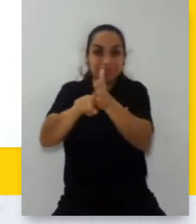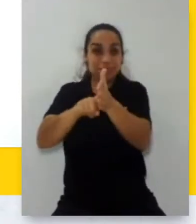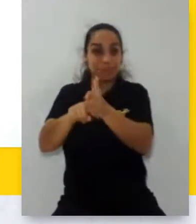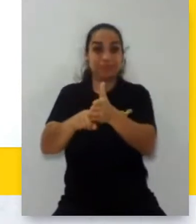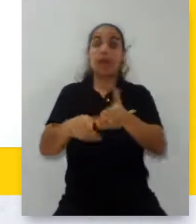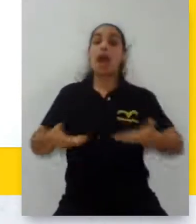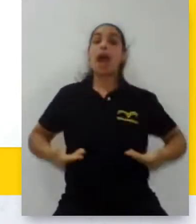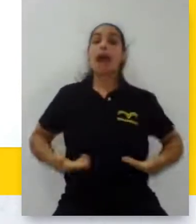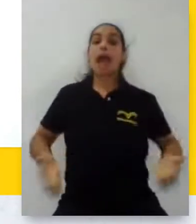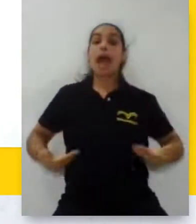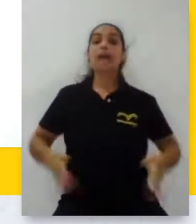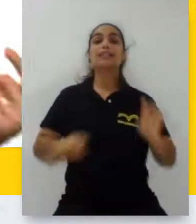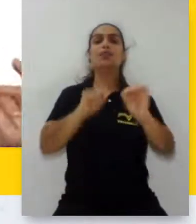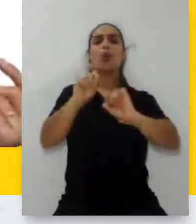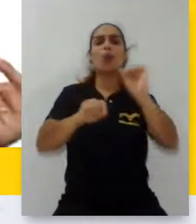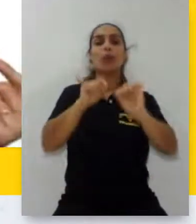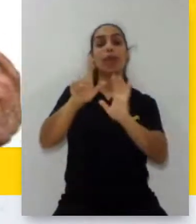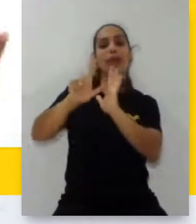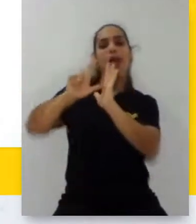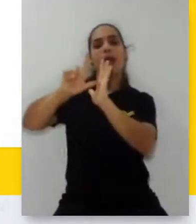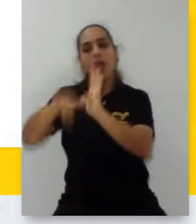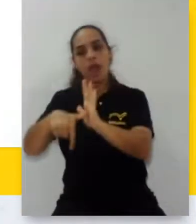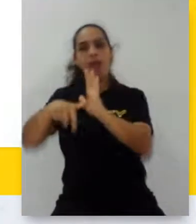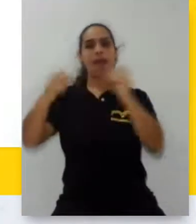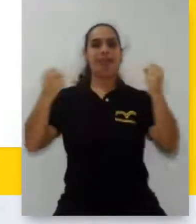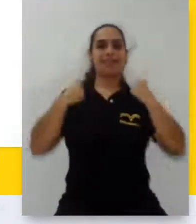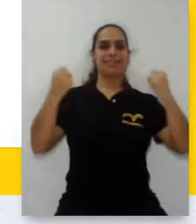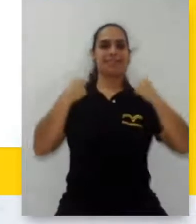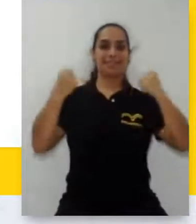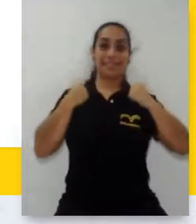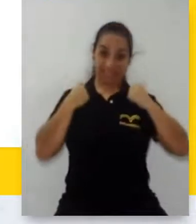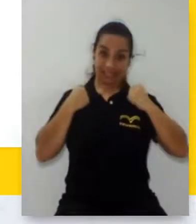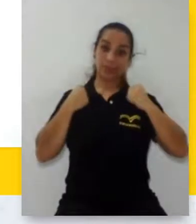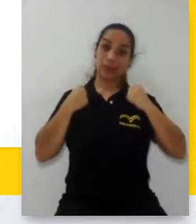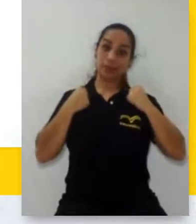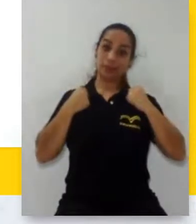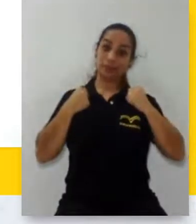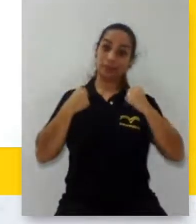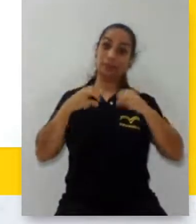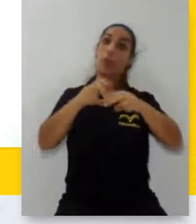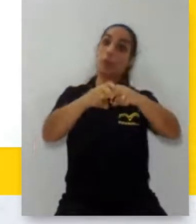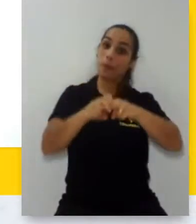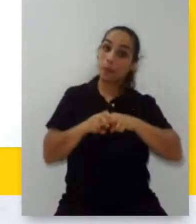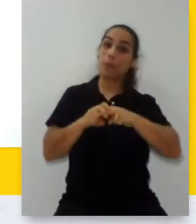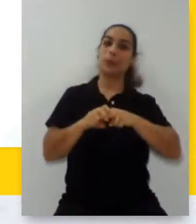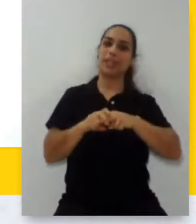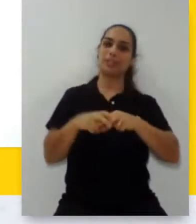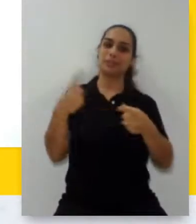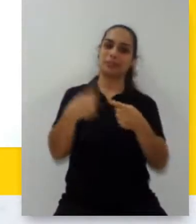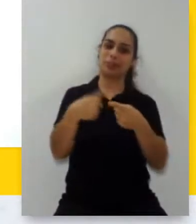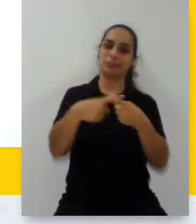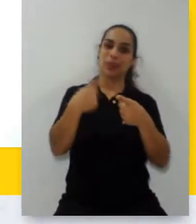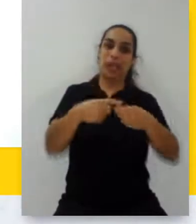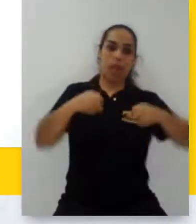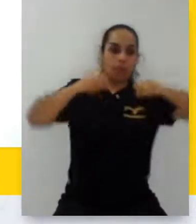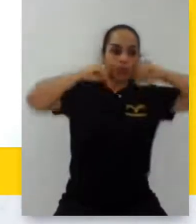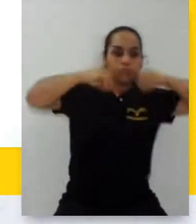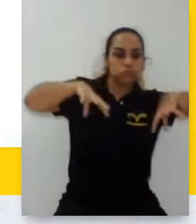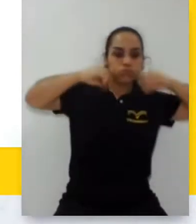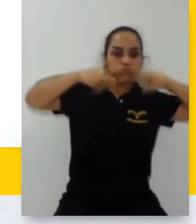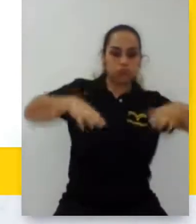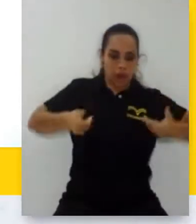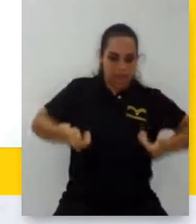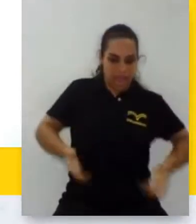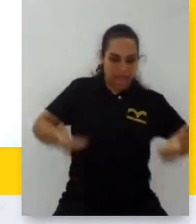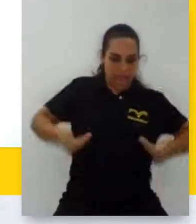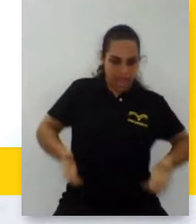Então, se você consegue fazer exercício muito intenso novamente, se você não consegue, vai com cautela. Mas se você pode, faça exercício mexendo